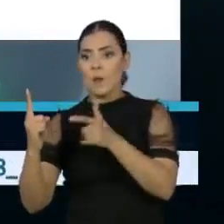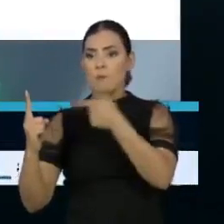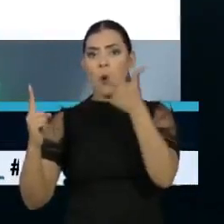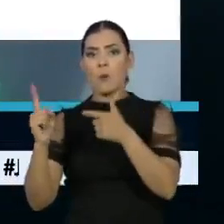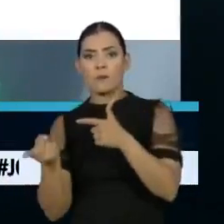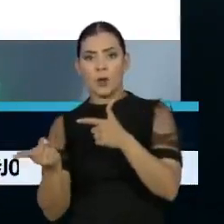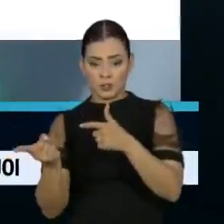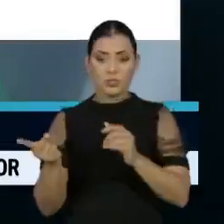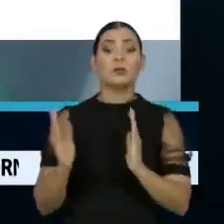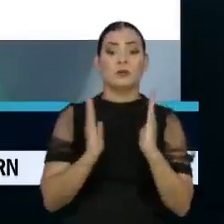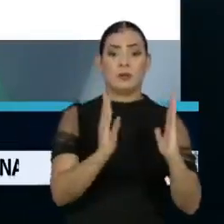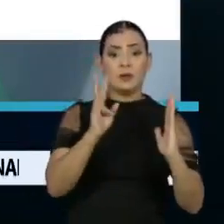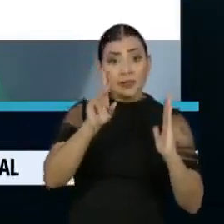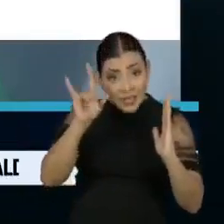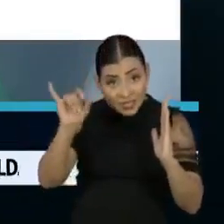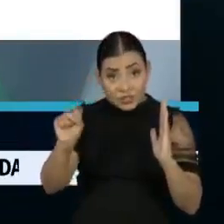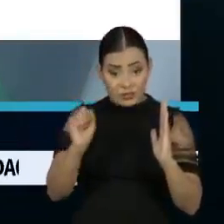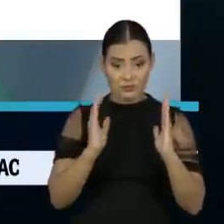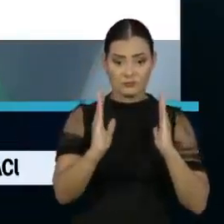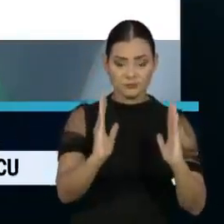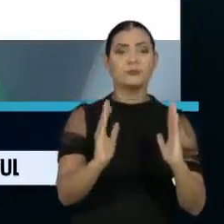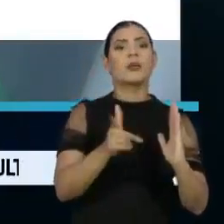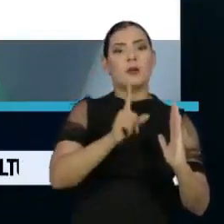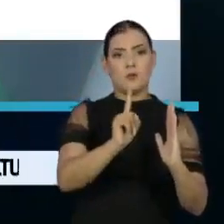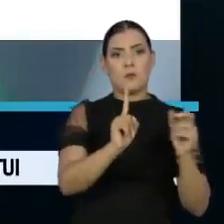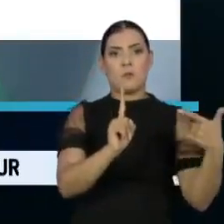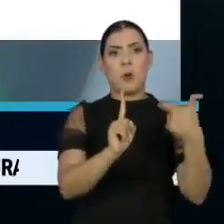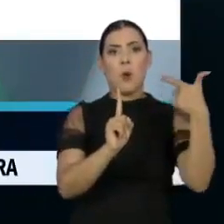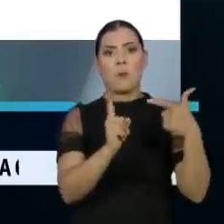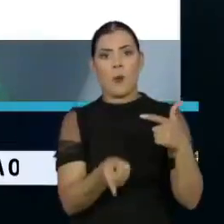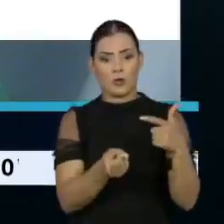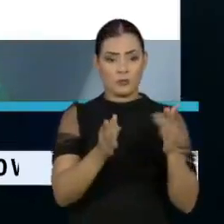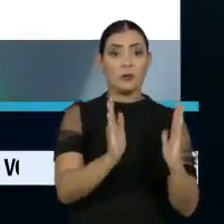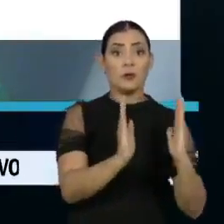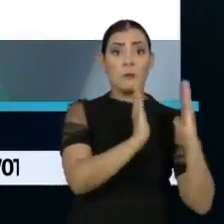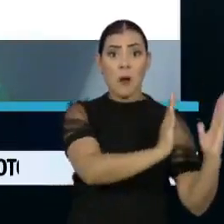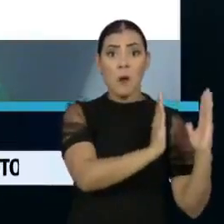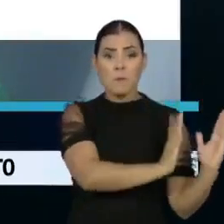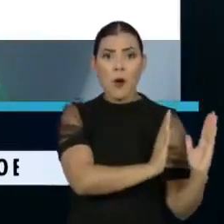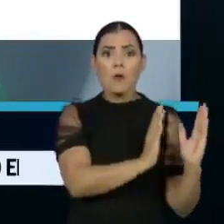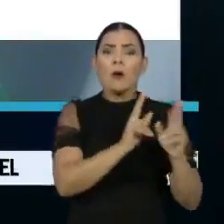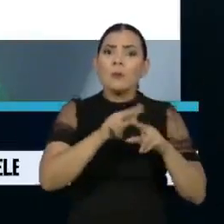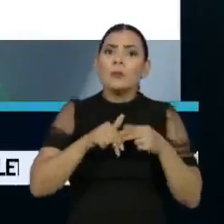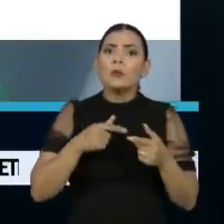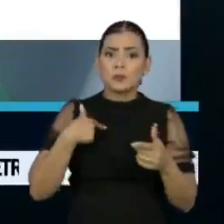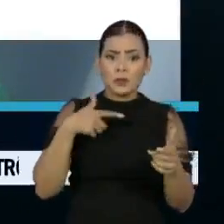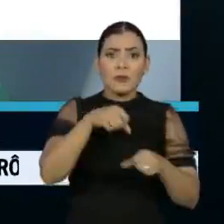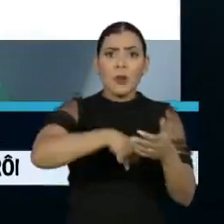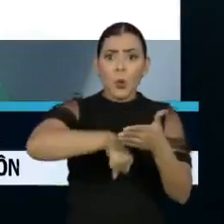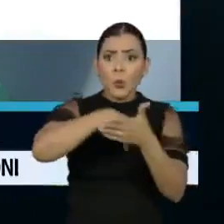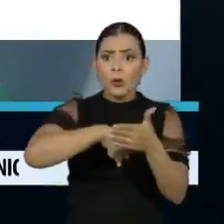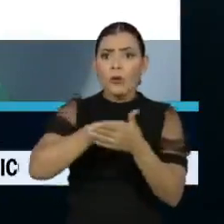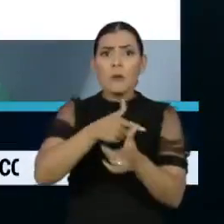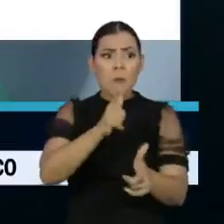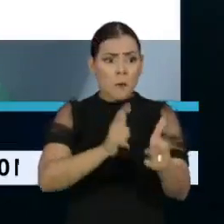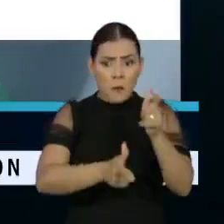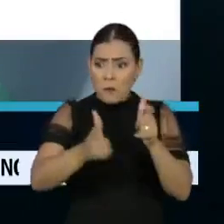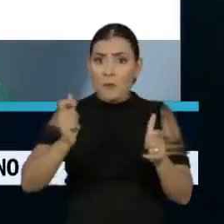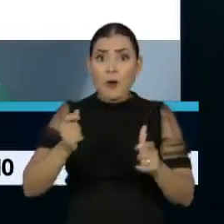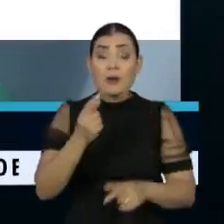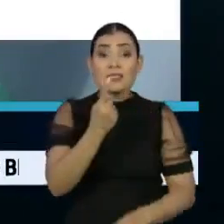do ano, segundo o levantamento, pelo menos 80 candidatos ou militantes foram assassinados e